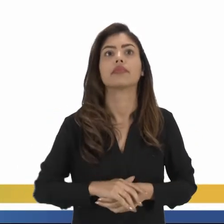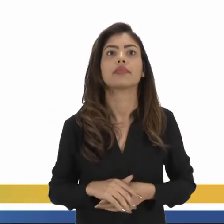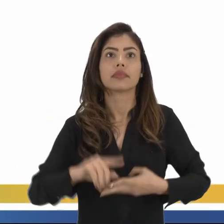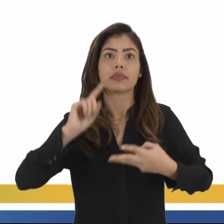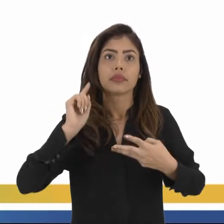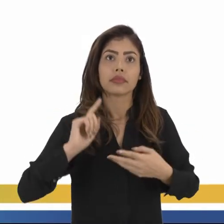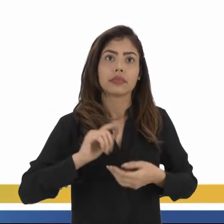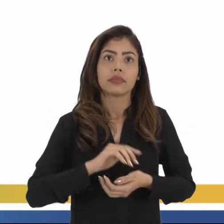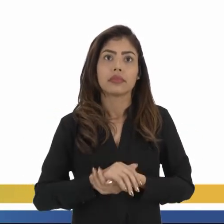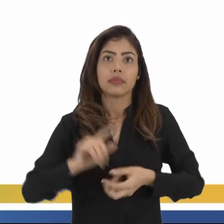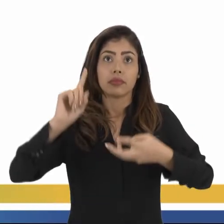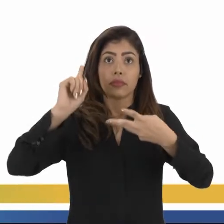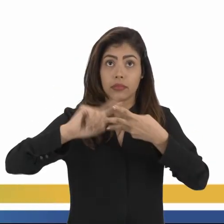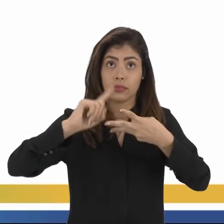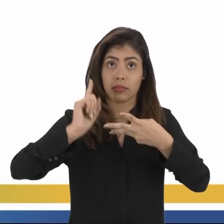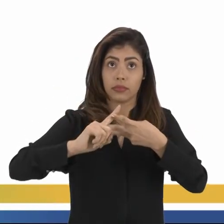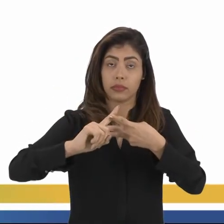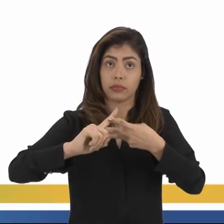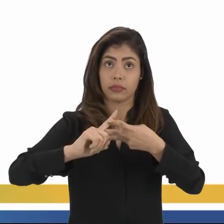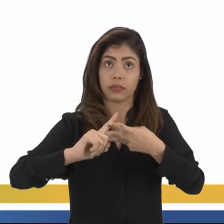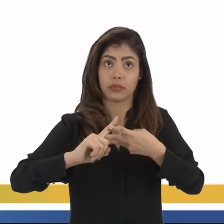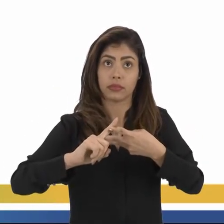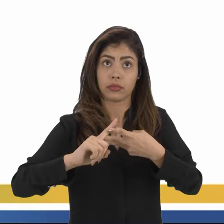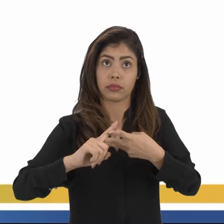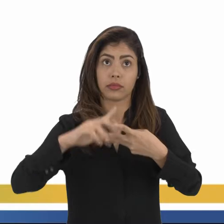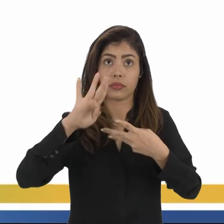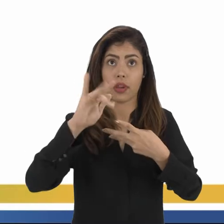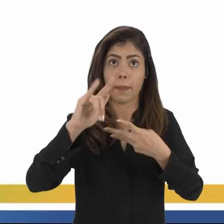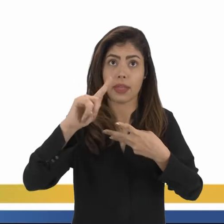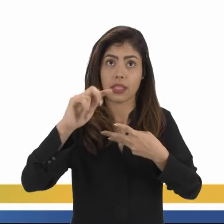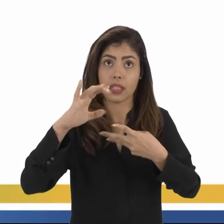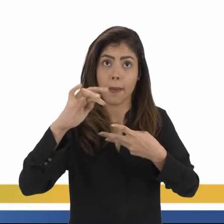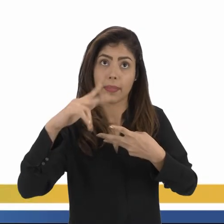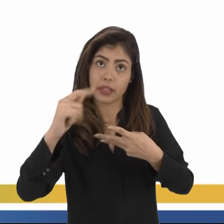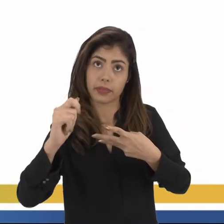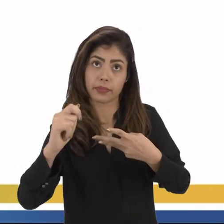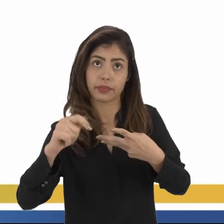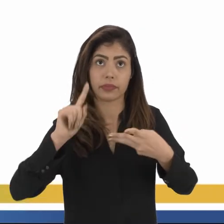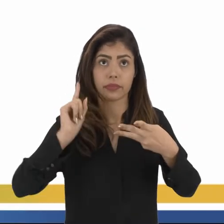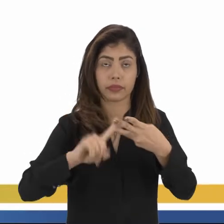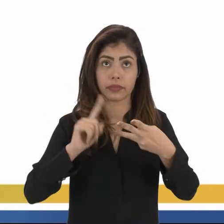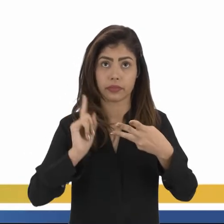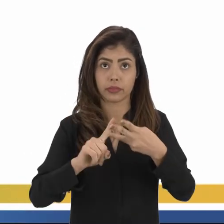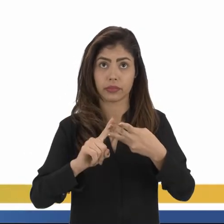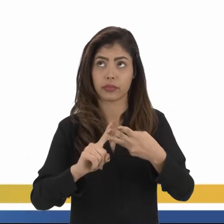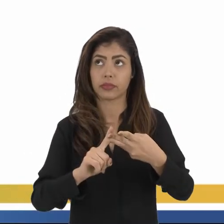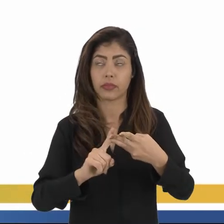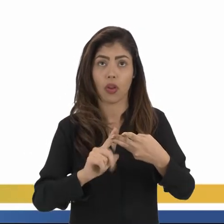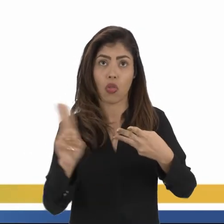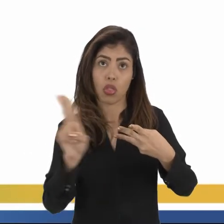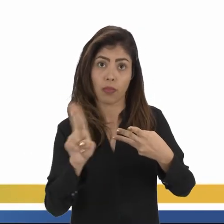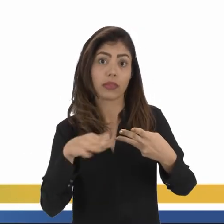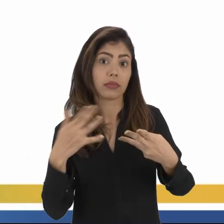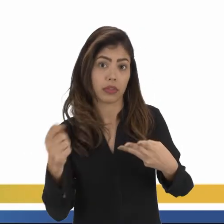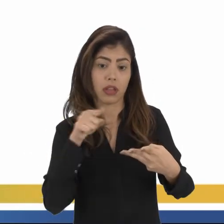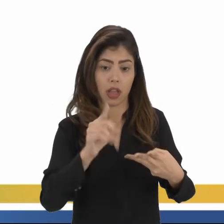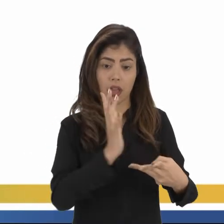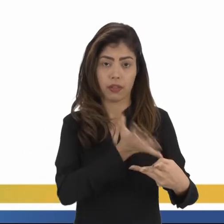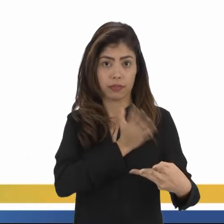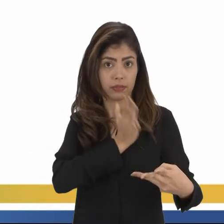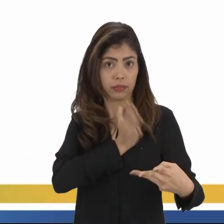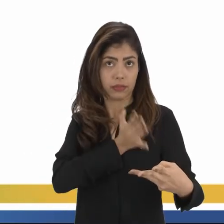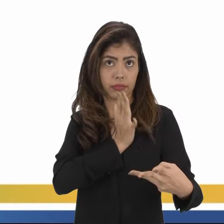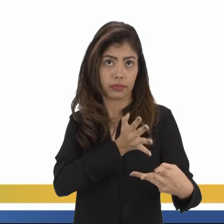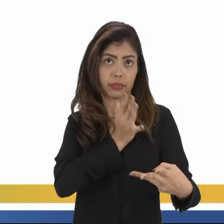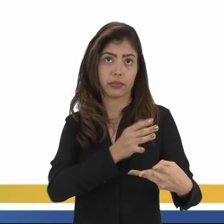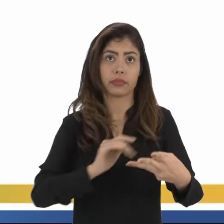tecido muscular estriado esquelético, nos bíceps, por exemplo, o estriado cardíaco, que o nome já diz, ele está no